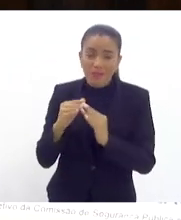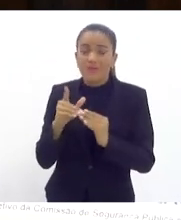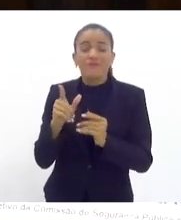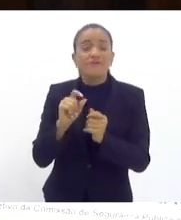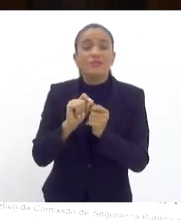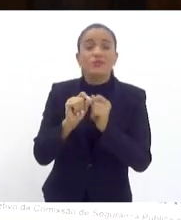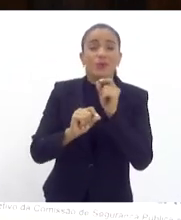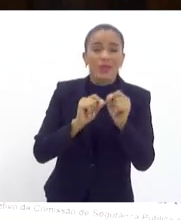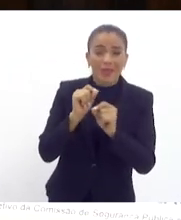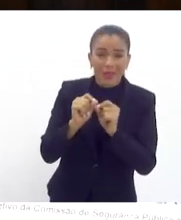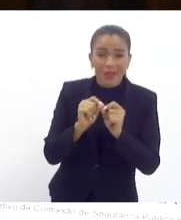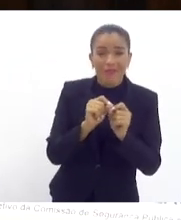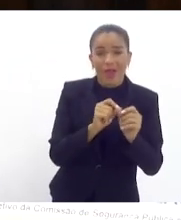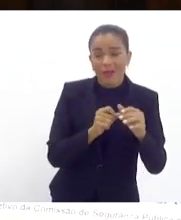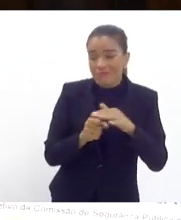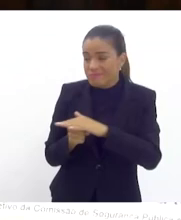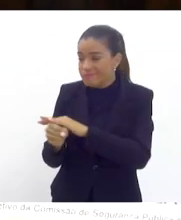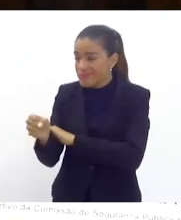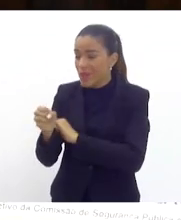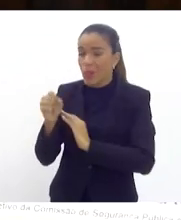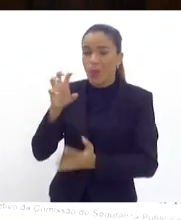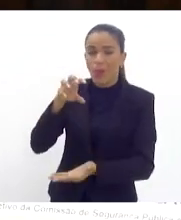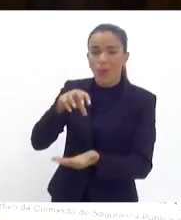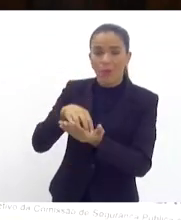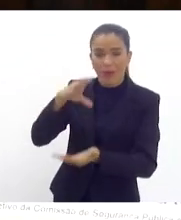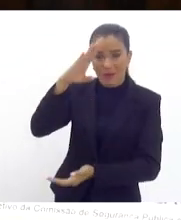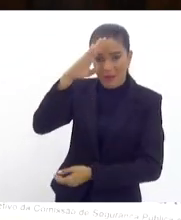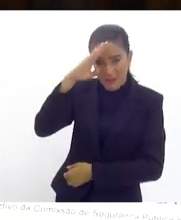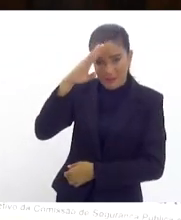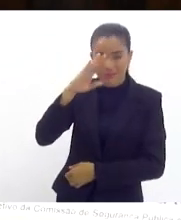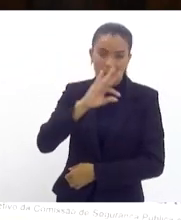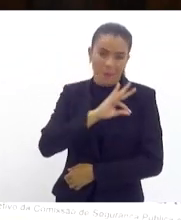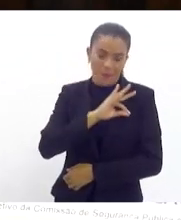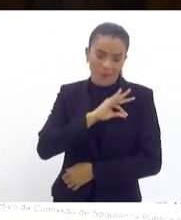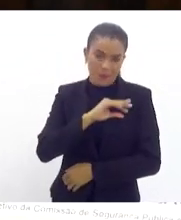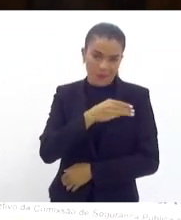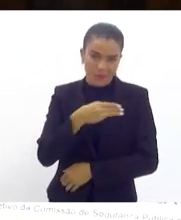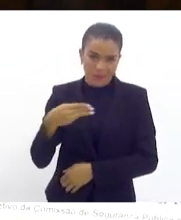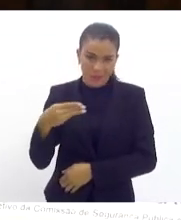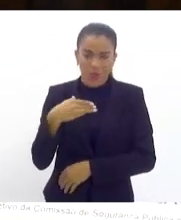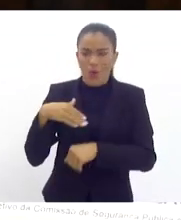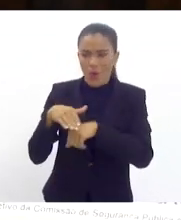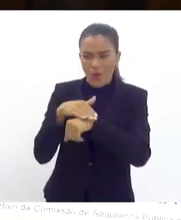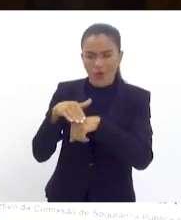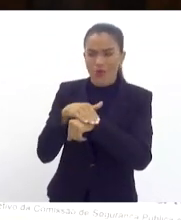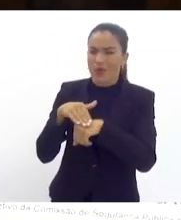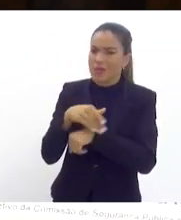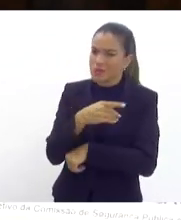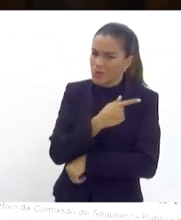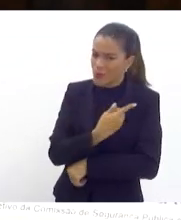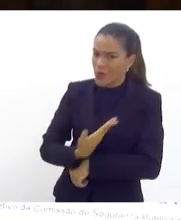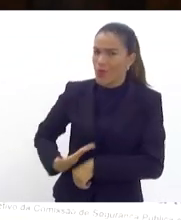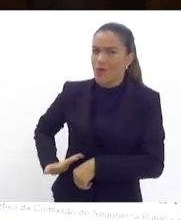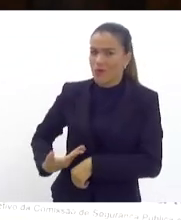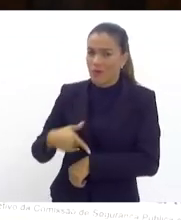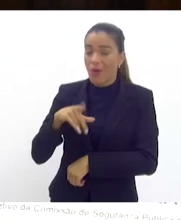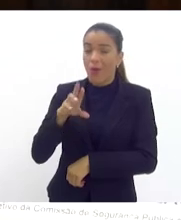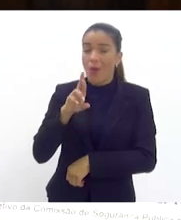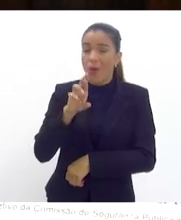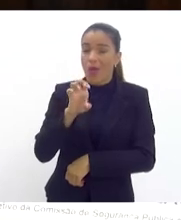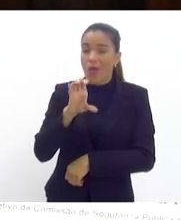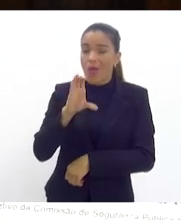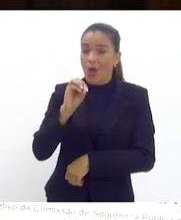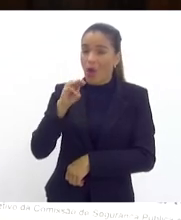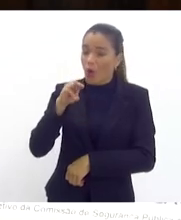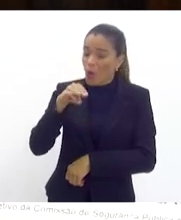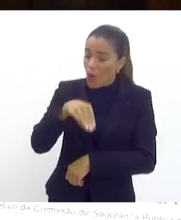dentro do Batalhão de Choque da Polícia Militar o record precisa e eu conversar com o governador o reconto talvez seja a unidade operacional mais